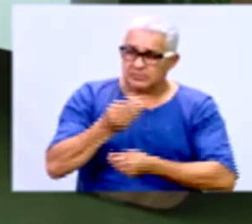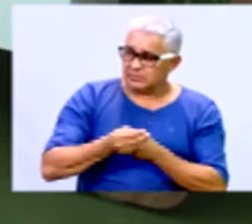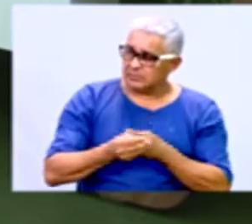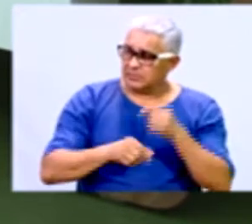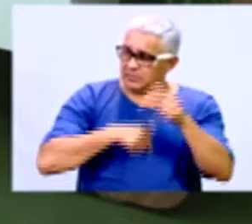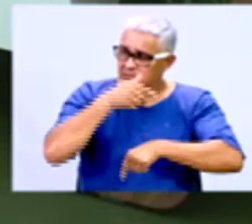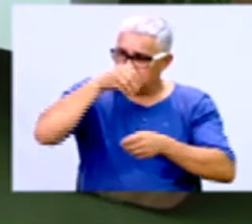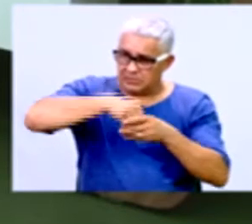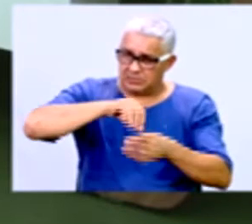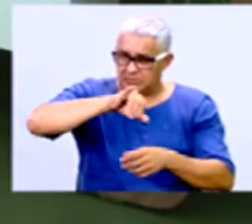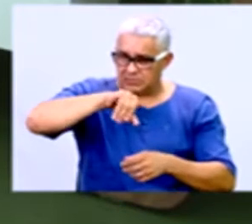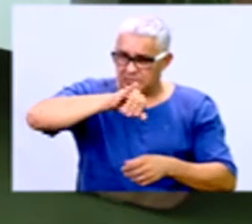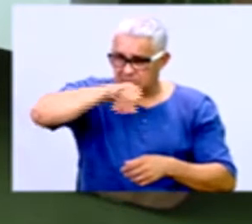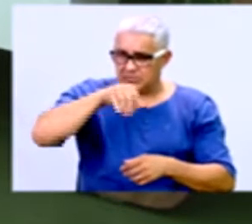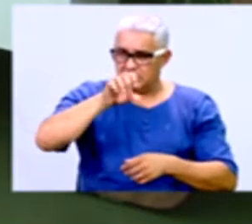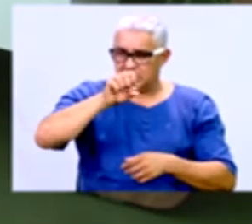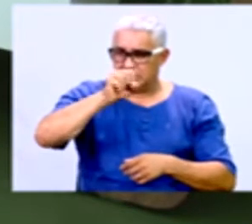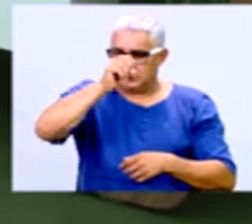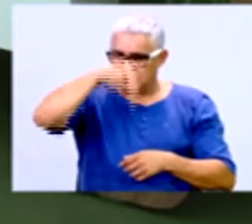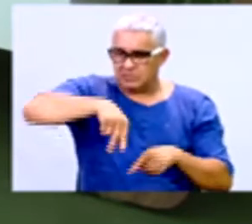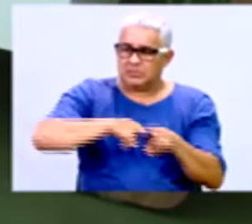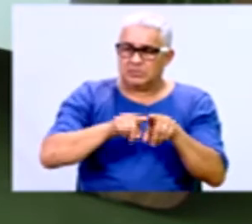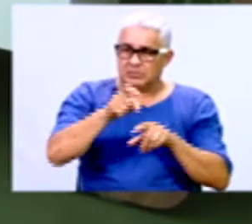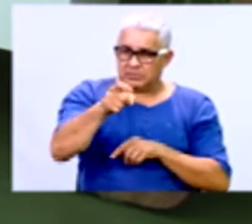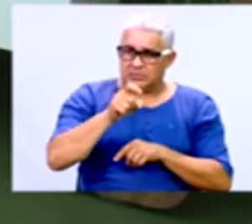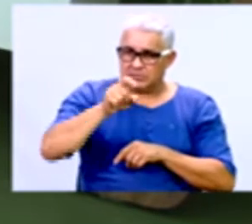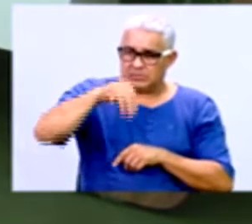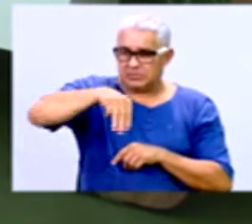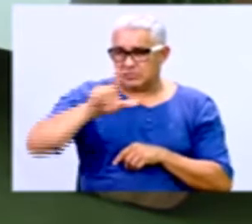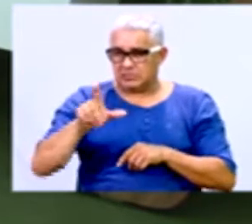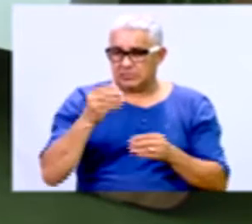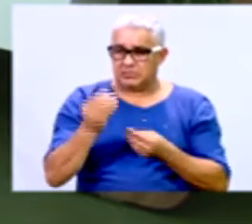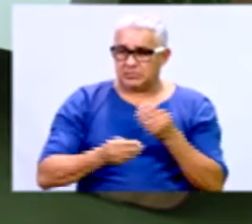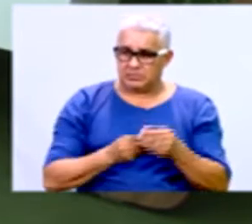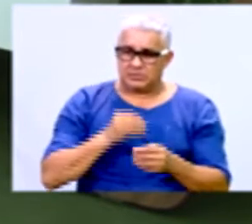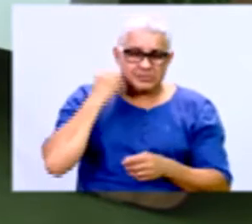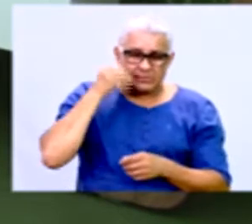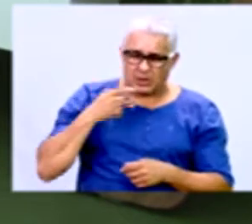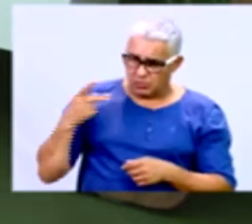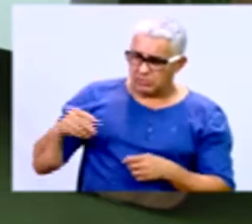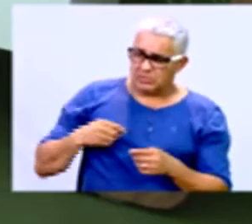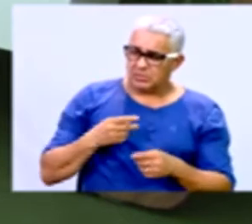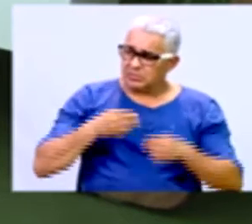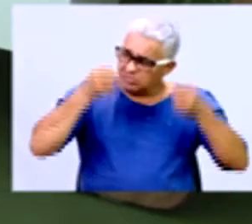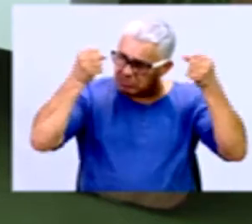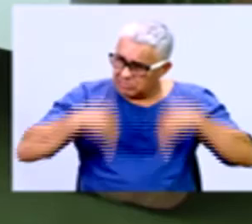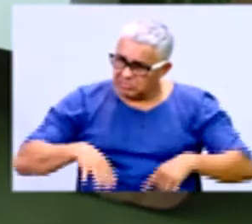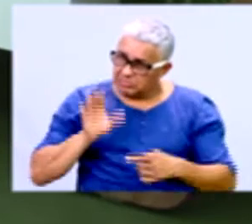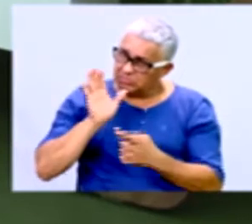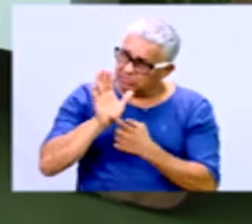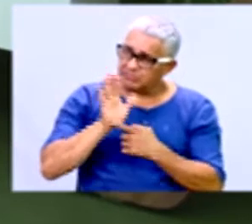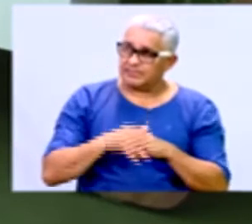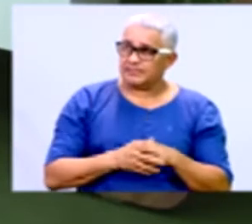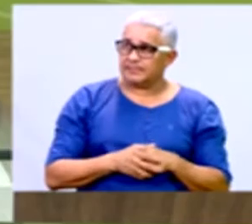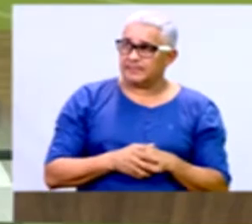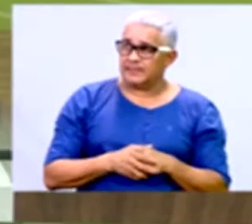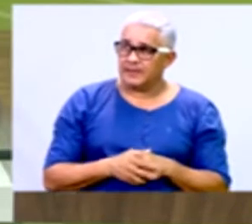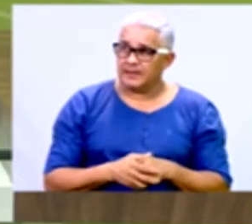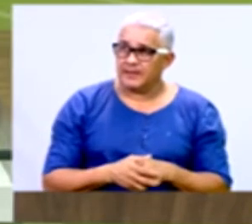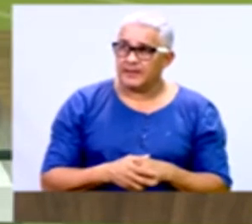o JSON, como é que funciona o XML, falar um pouquinho assim da sua experiência sobre o uso com eles também.